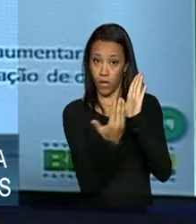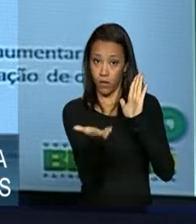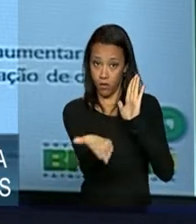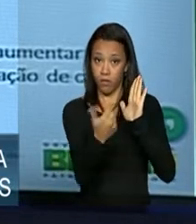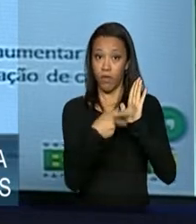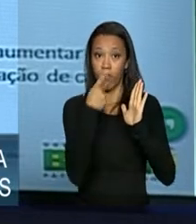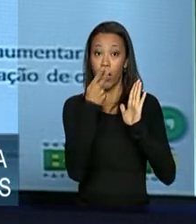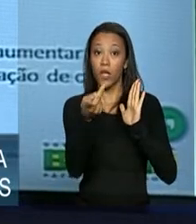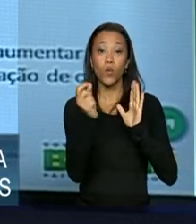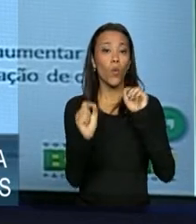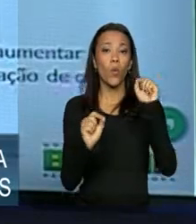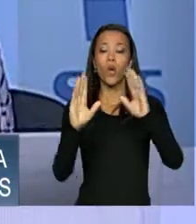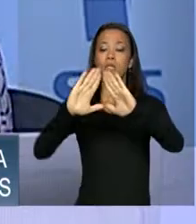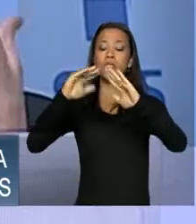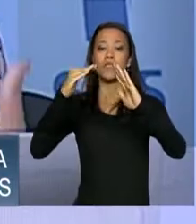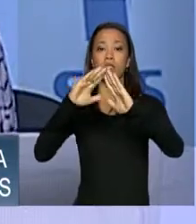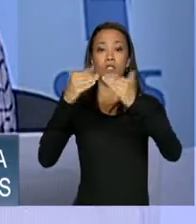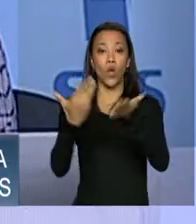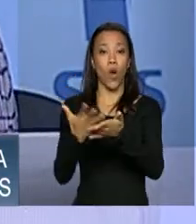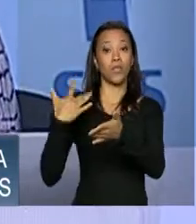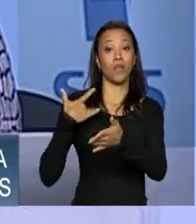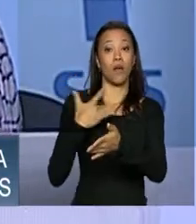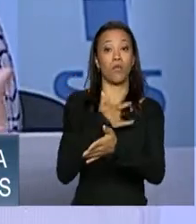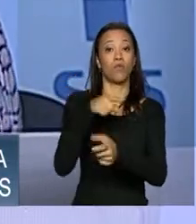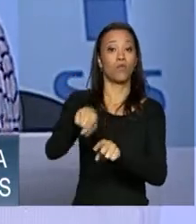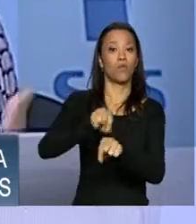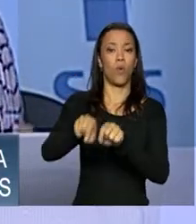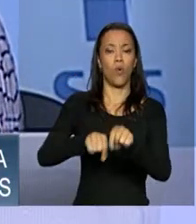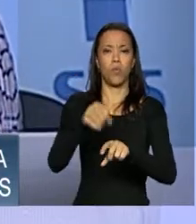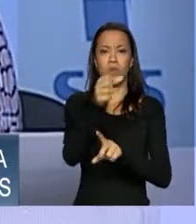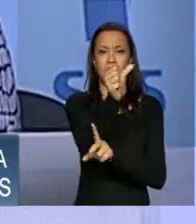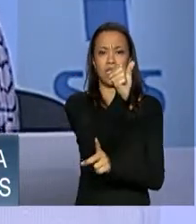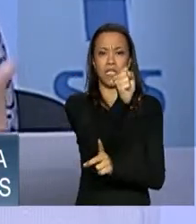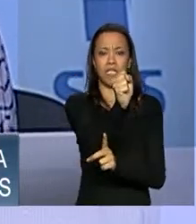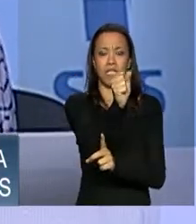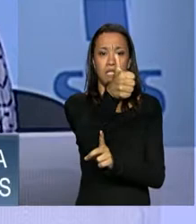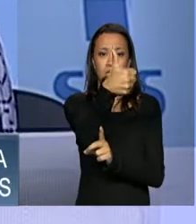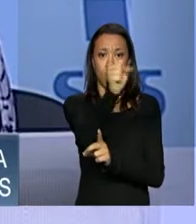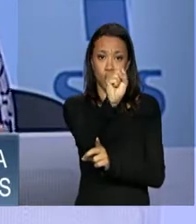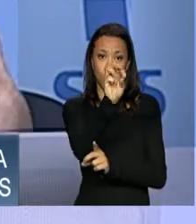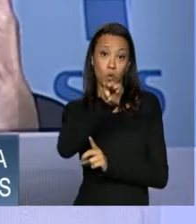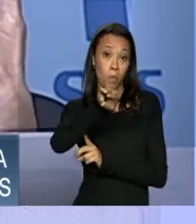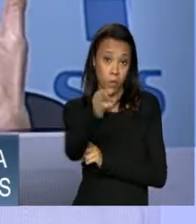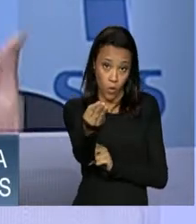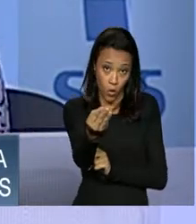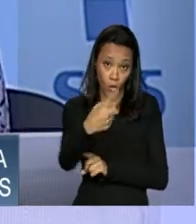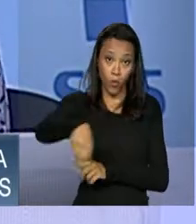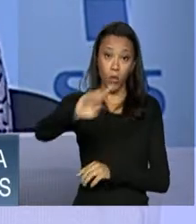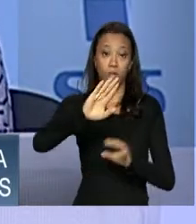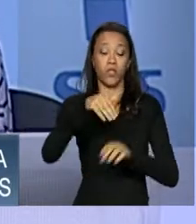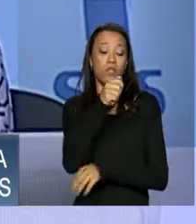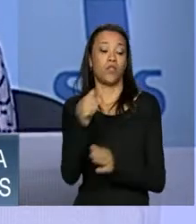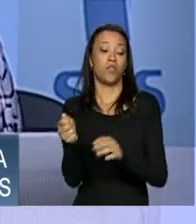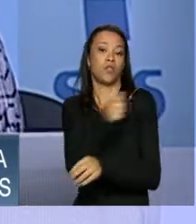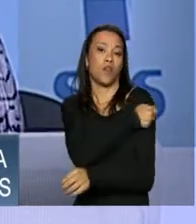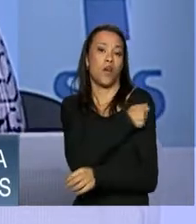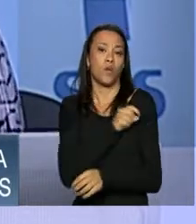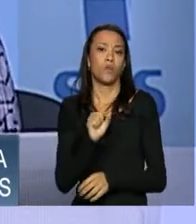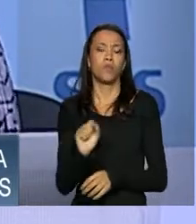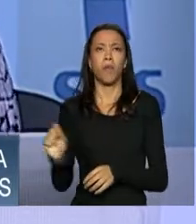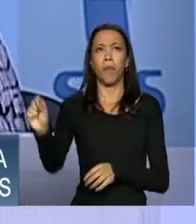Saúde na Escola, que cobre 18 milhões de estudantes, 80 mil escolas, em